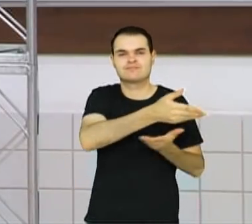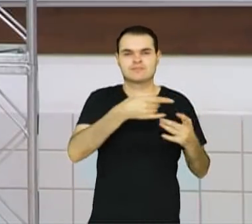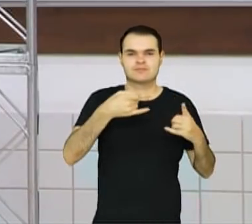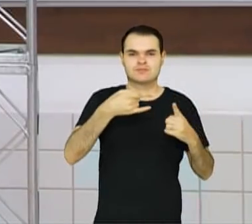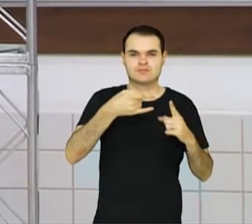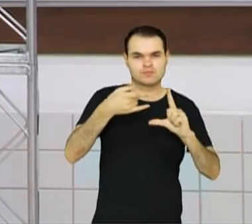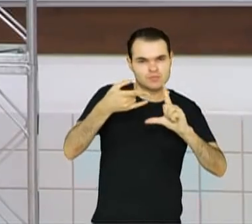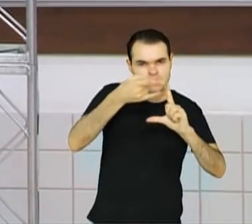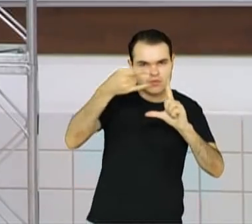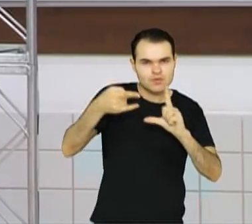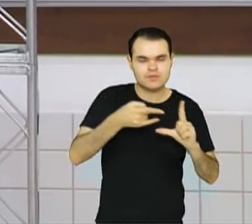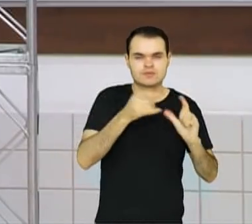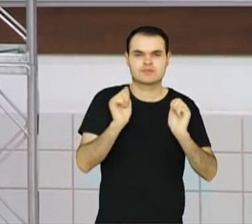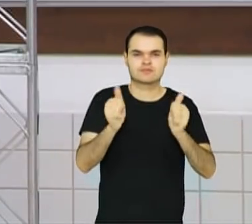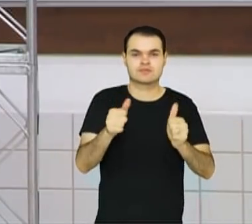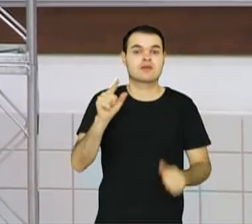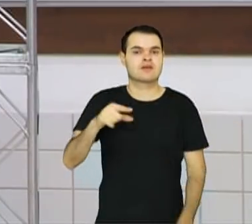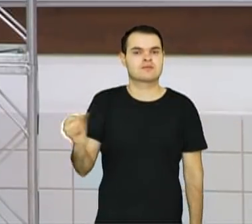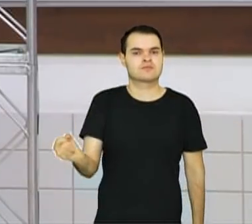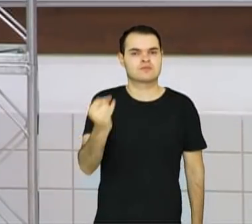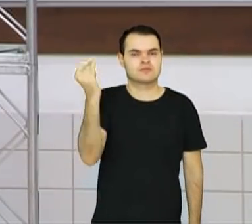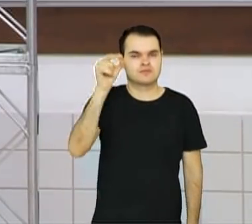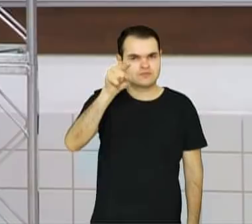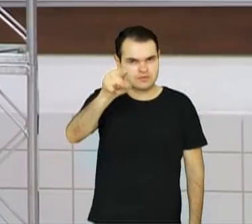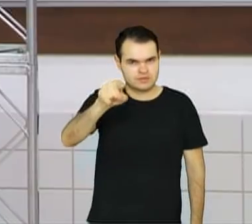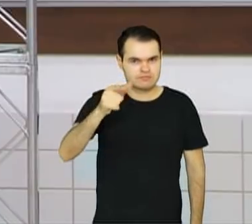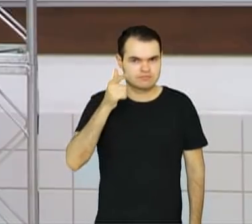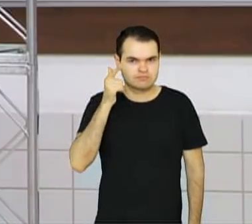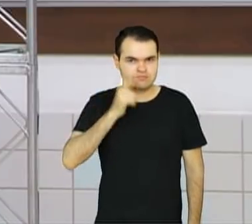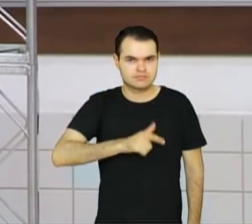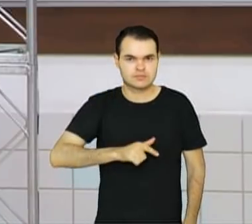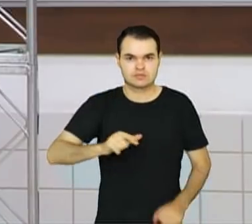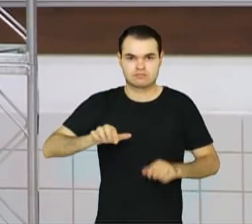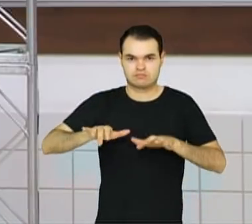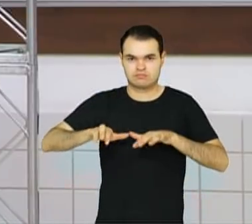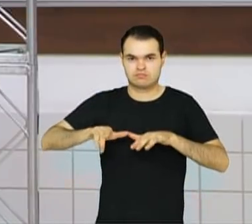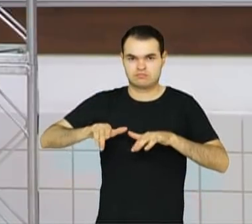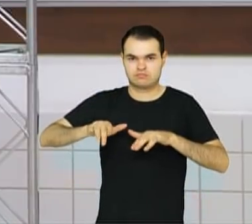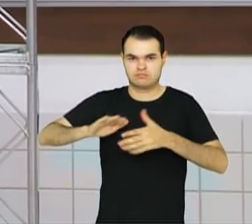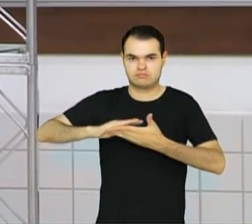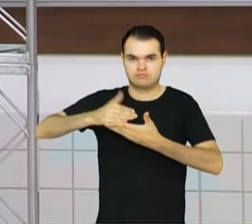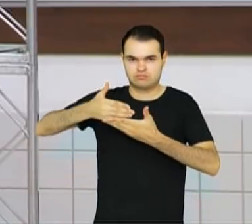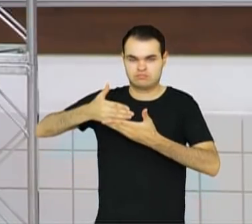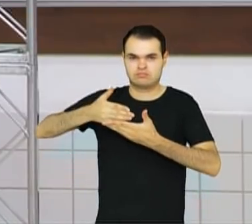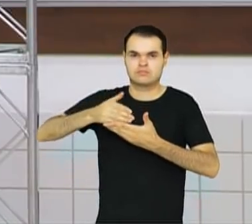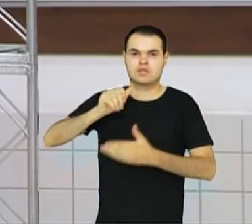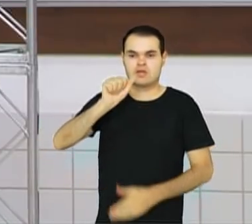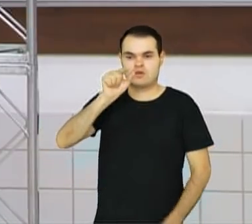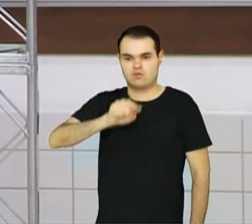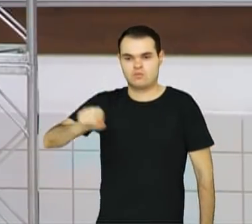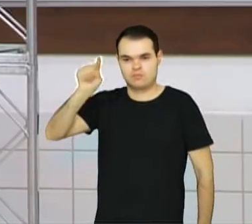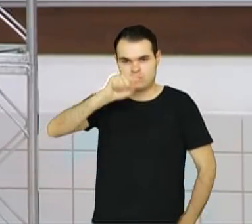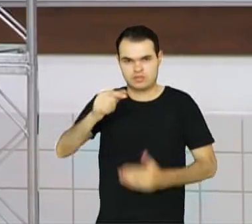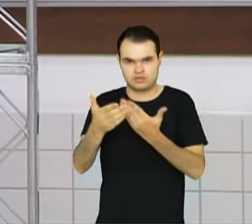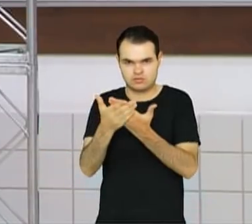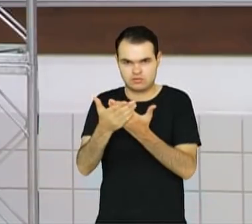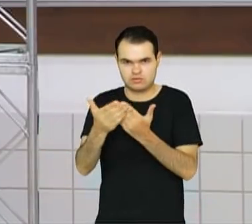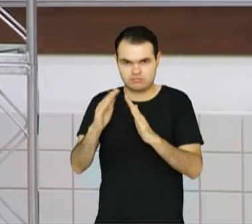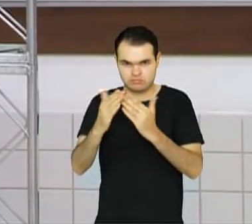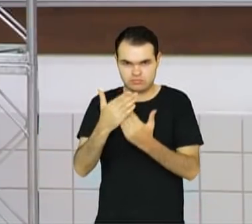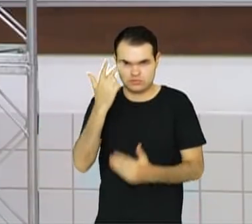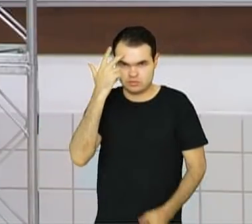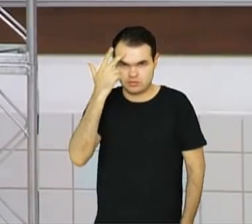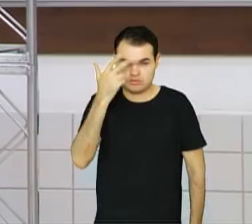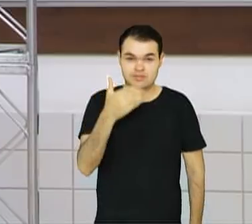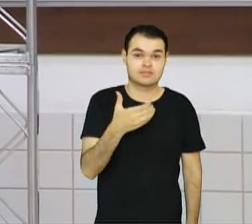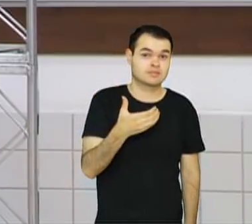Meet, tá bom? Importante que, se você for acessar pelo computador, tranquilo, acessa com a @escola normalmente. Para você acessar com o celular,